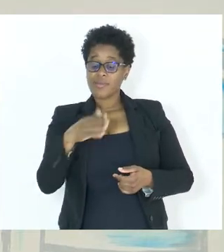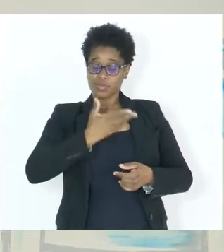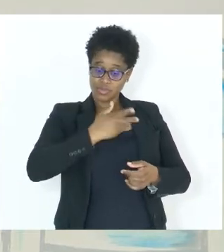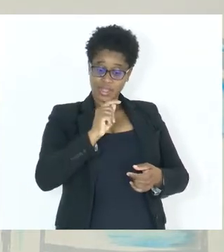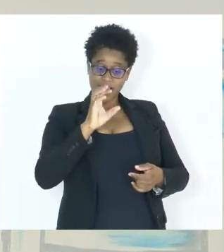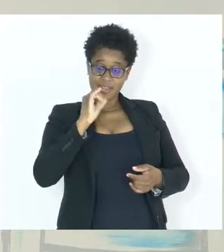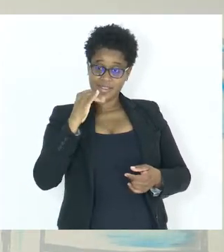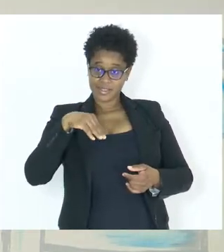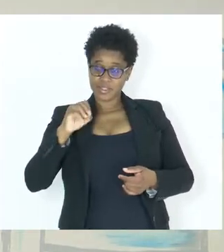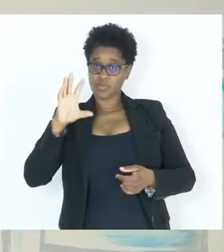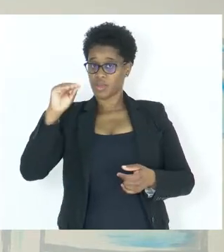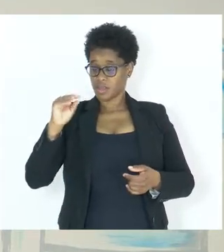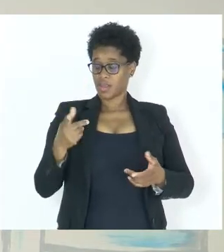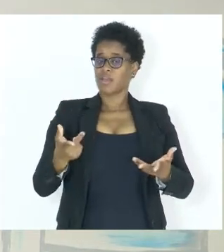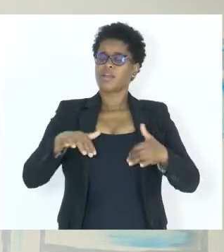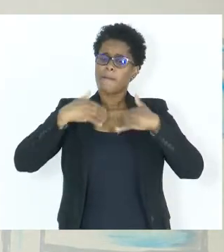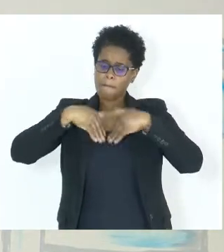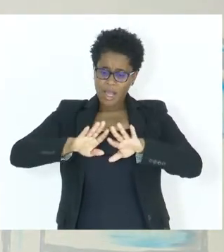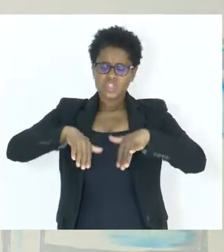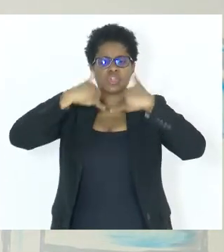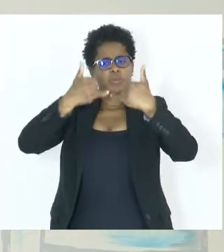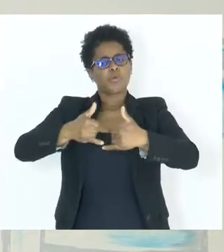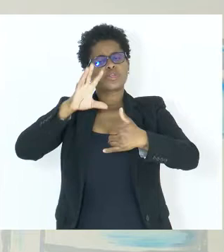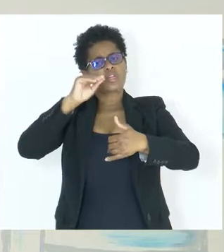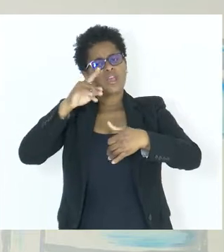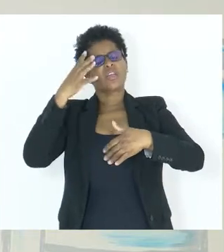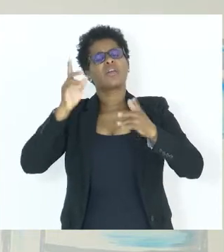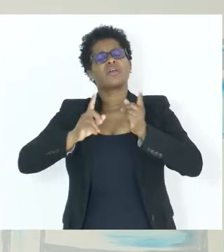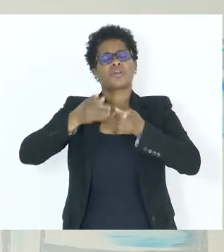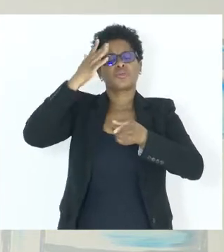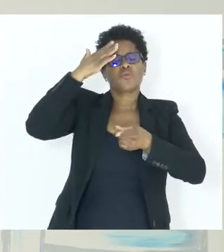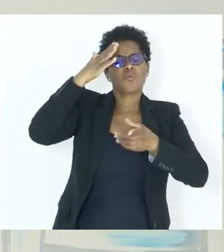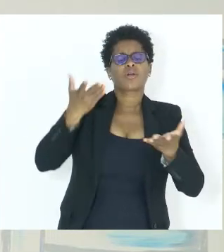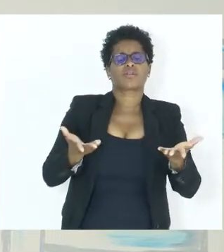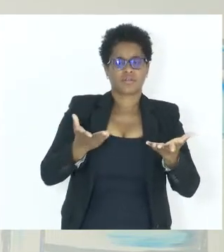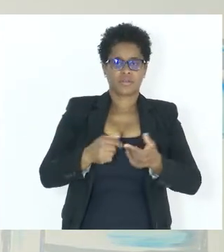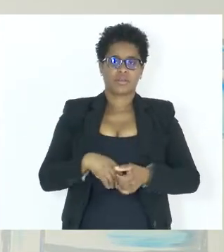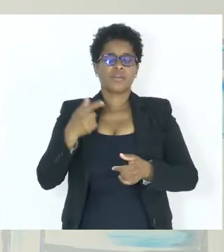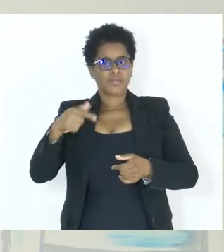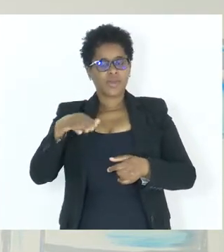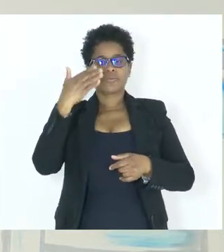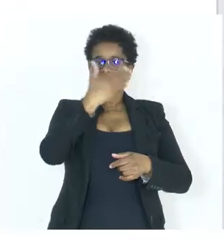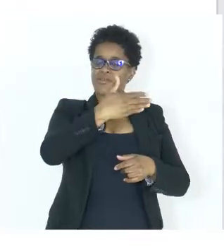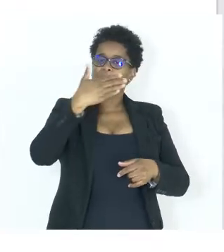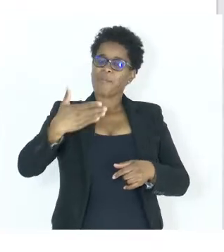mas depois do 10º vem que número? Depois do 10º, vem o